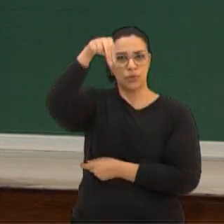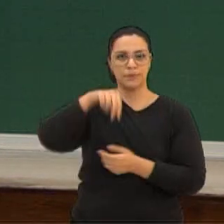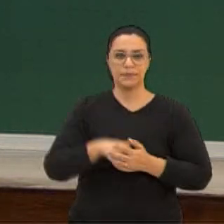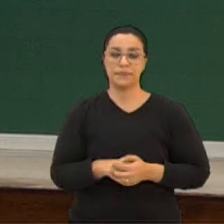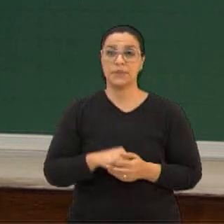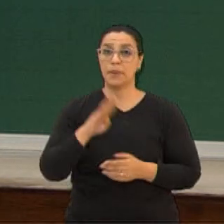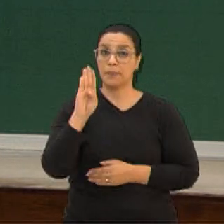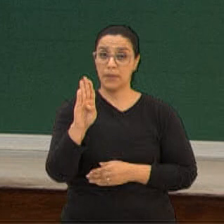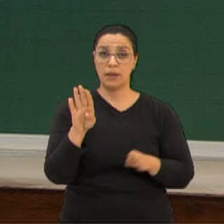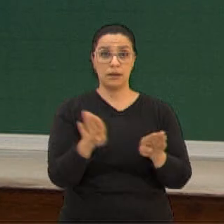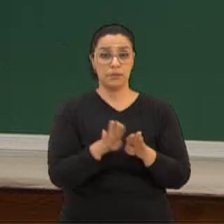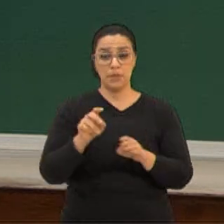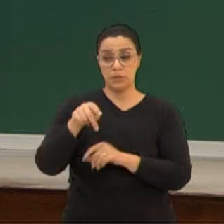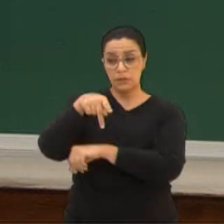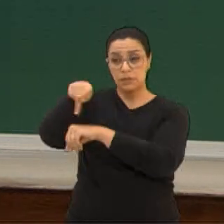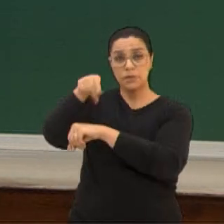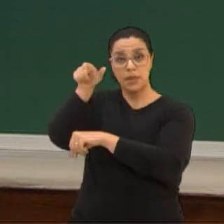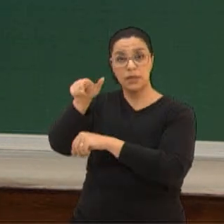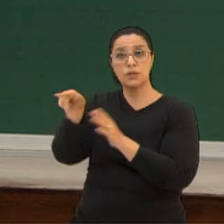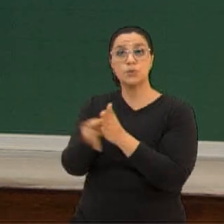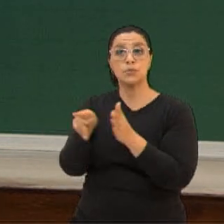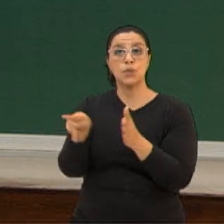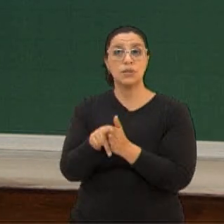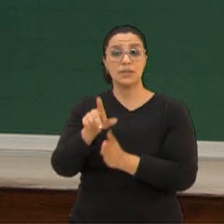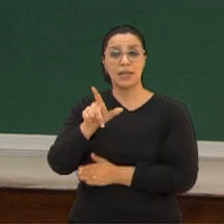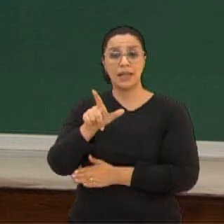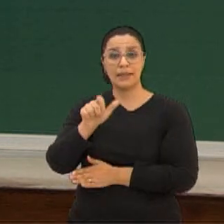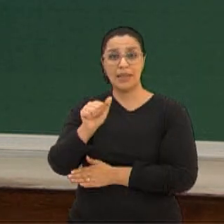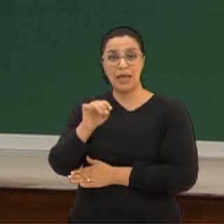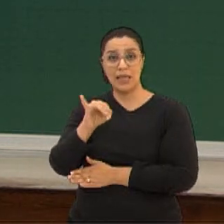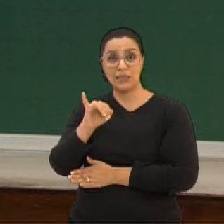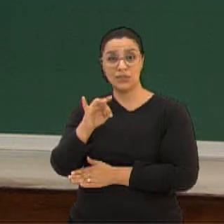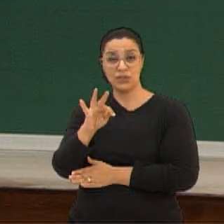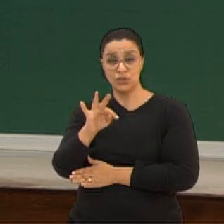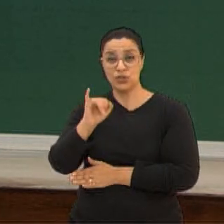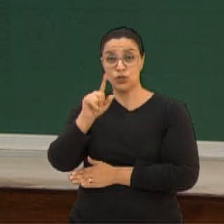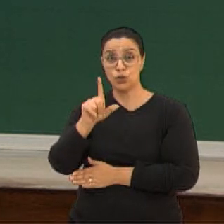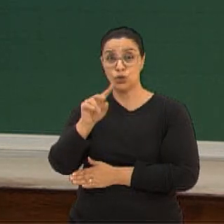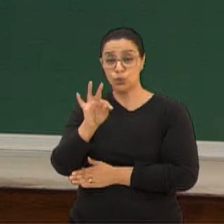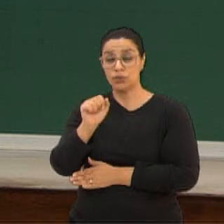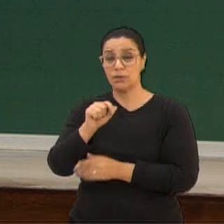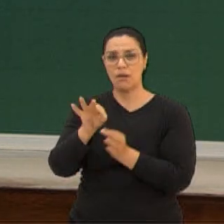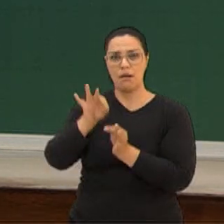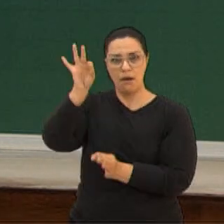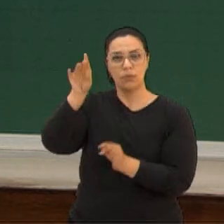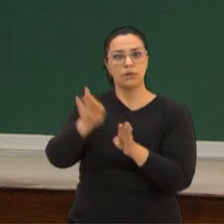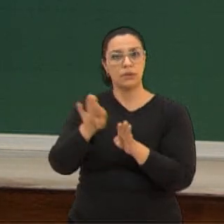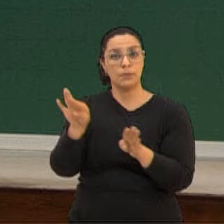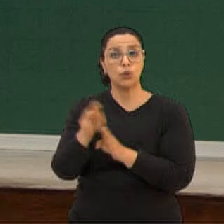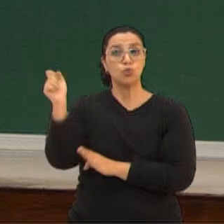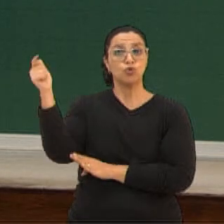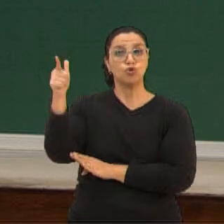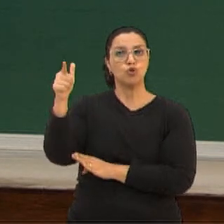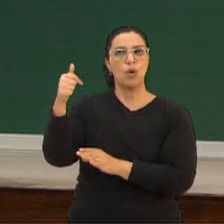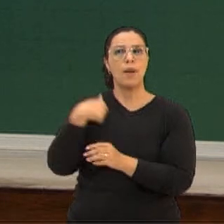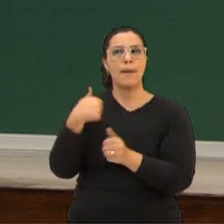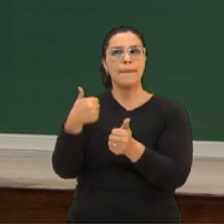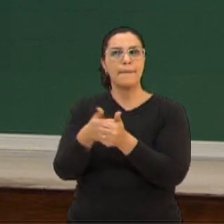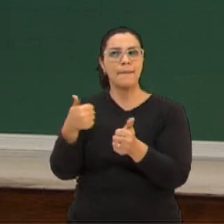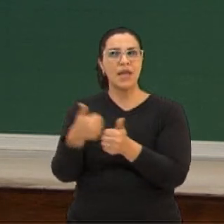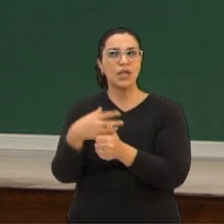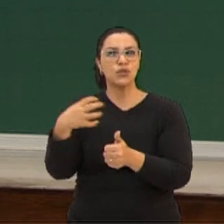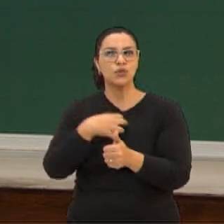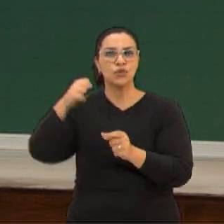B, posição desses países em altas latitudes, pois nesses locais os raios solares incidem de